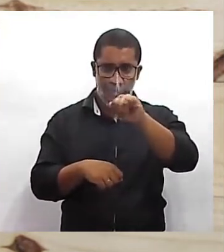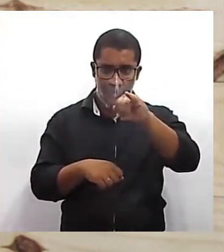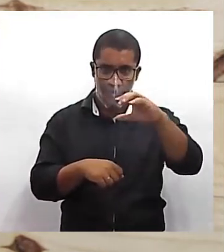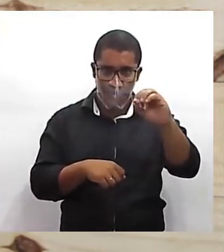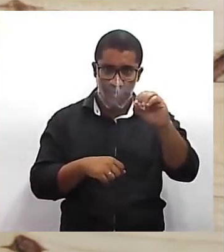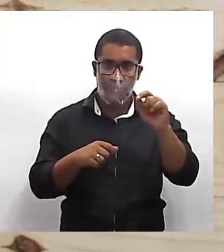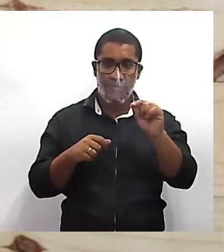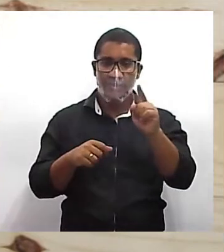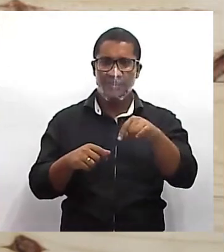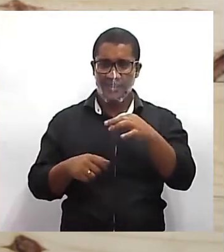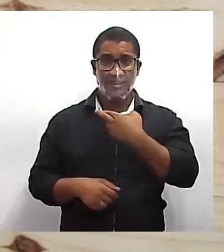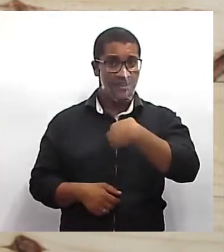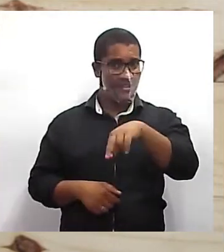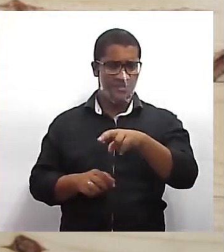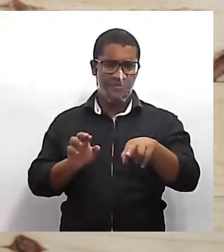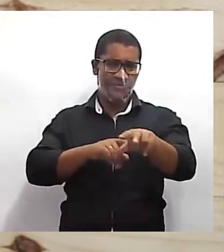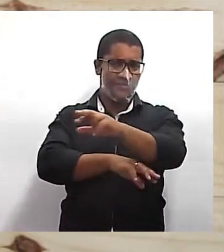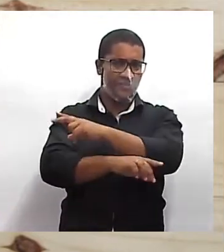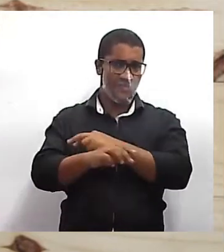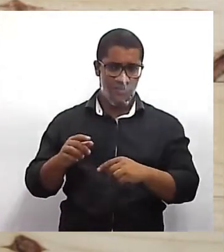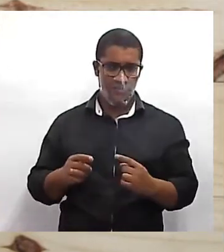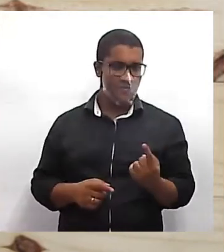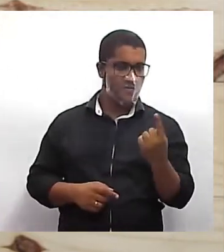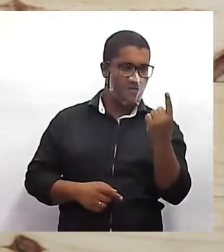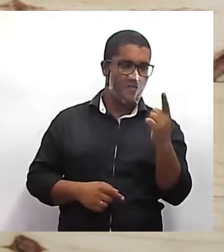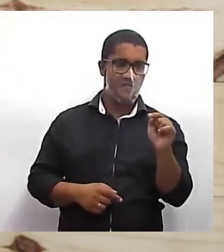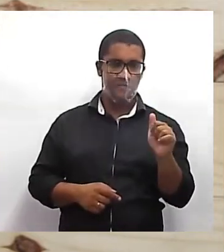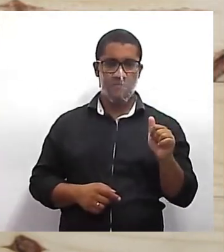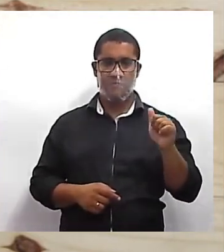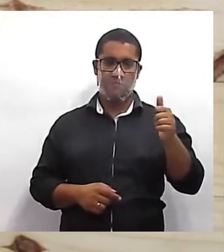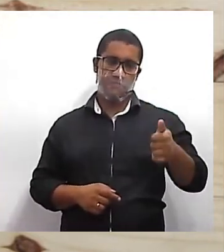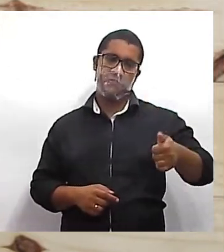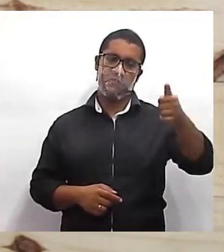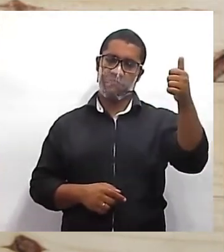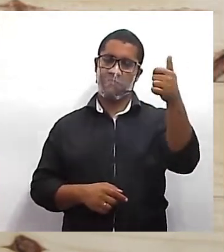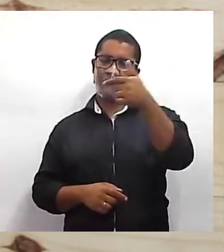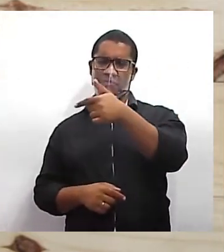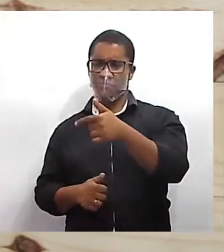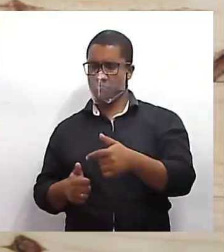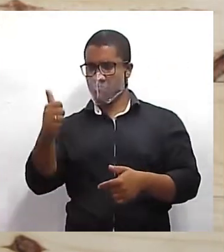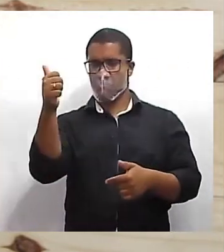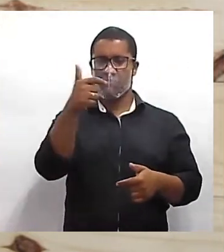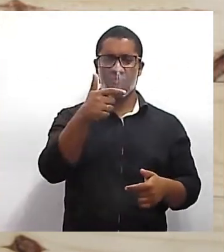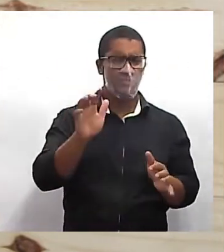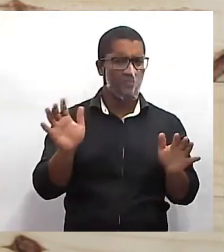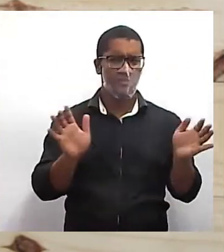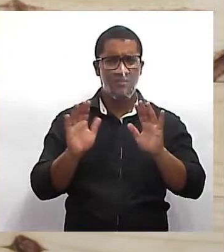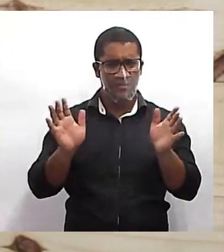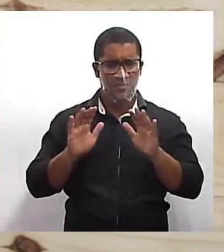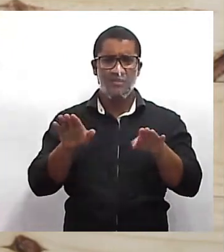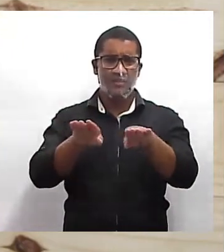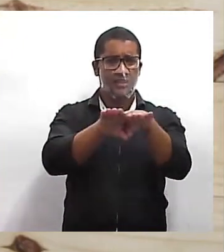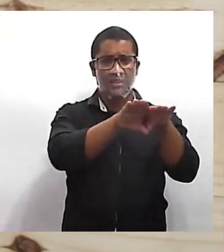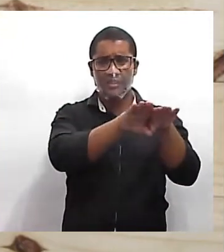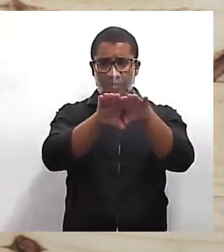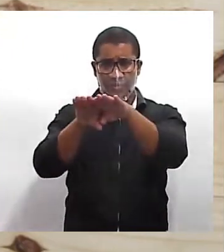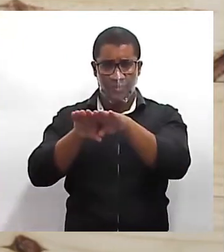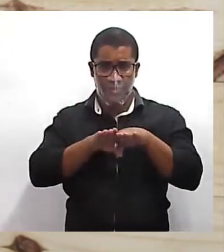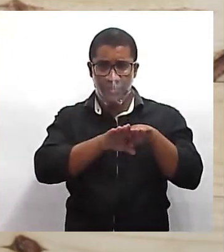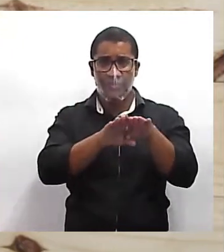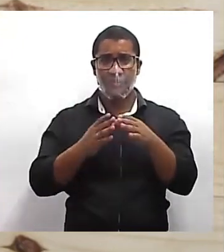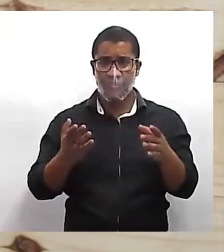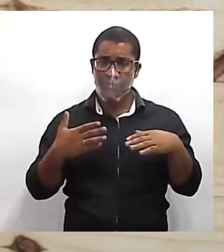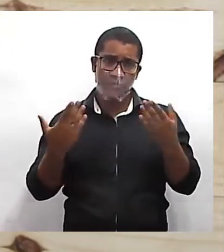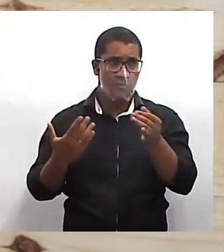de religiões, sem privilegiar religião A, B ou C. Da mesma forma que se combate, por exemplo, a leitura